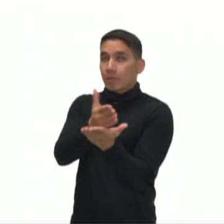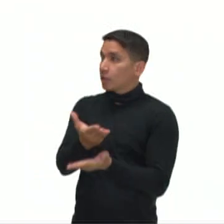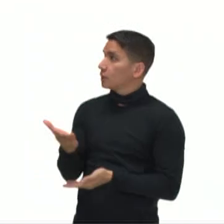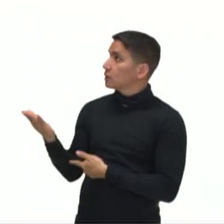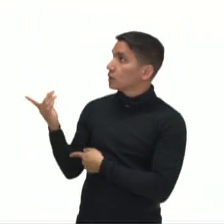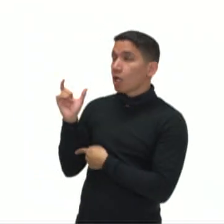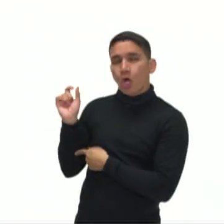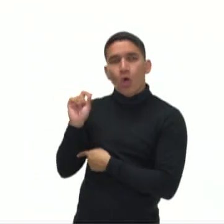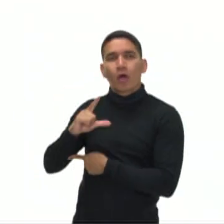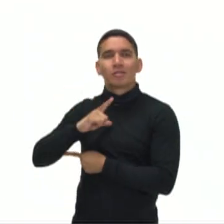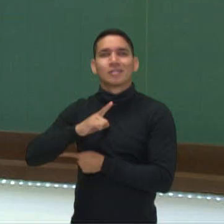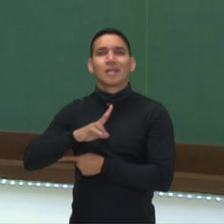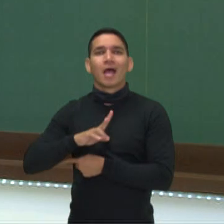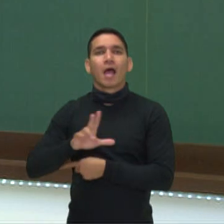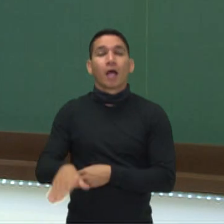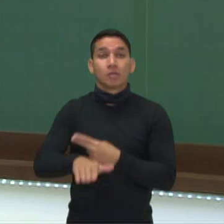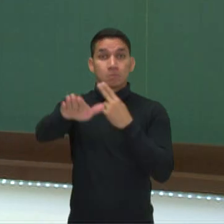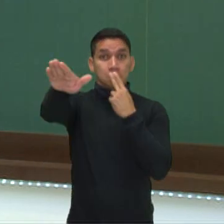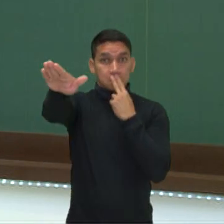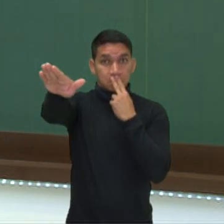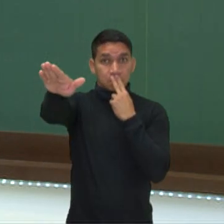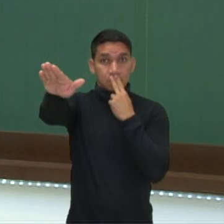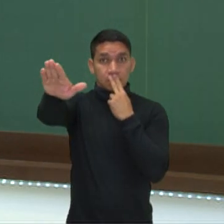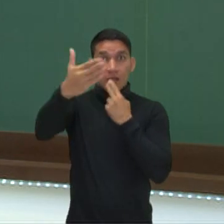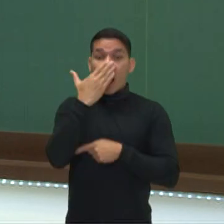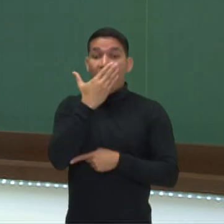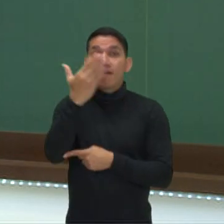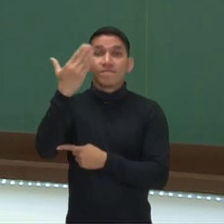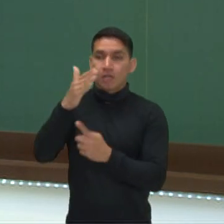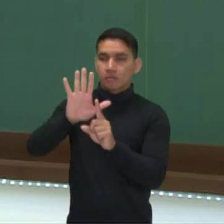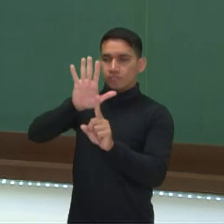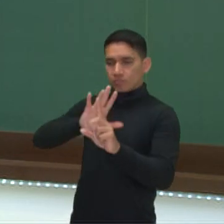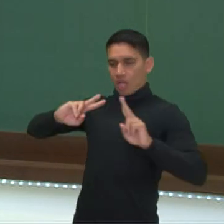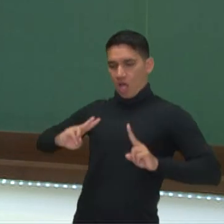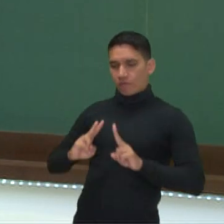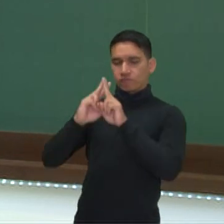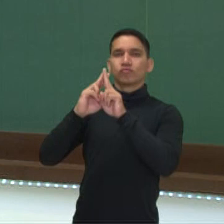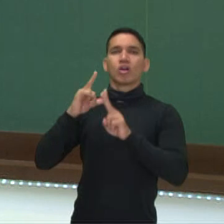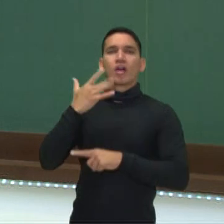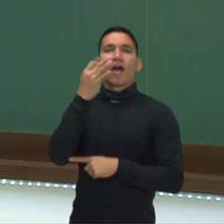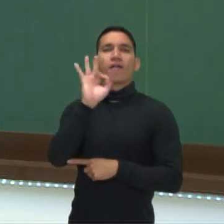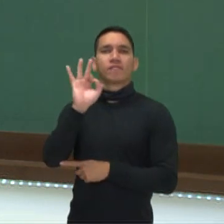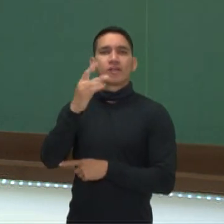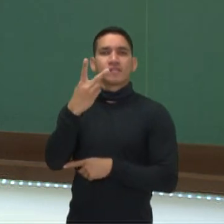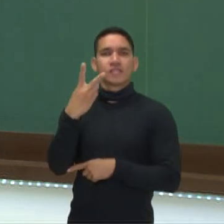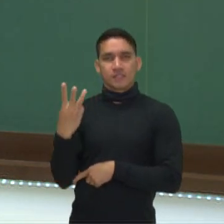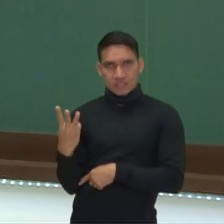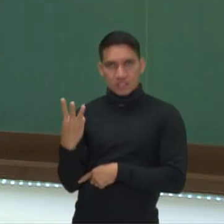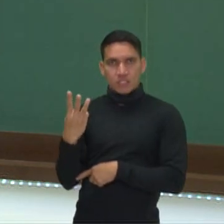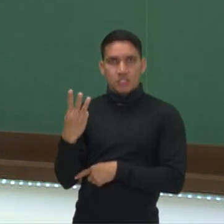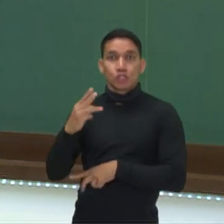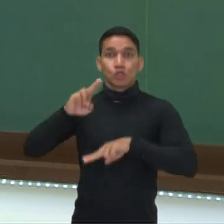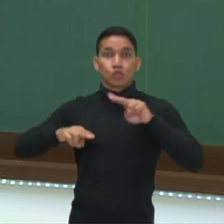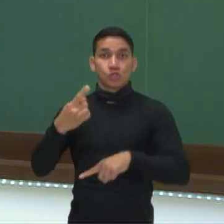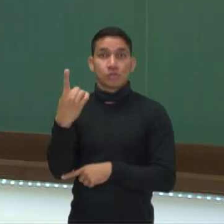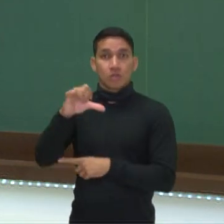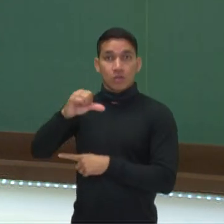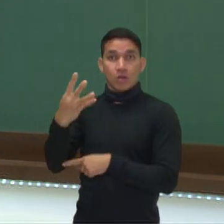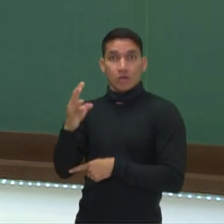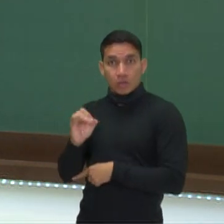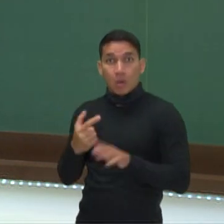tela que mostra Adolf Hitler em frente à Torre Eiffel na França em 23 de junho de 1940, mostrando o